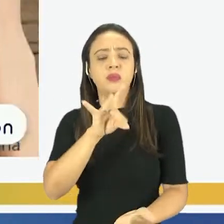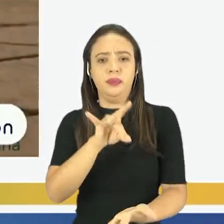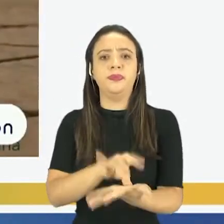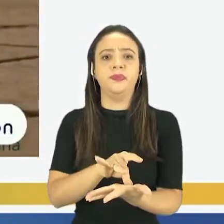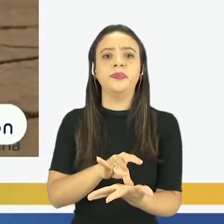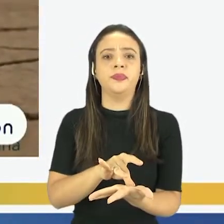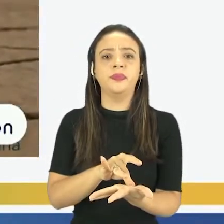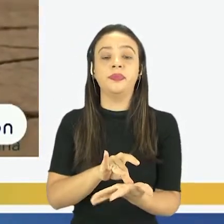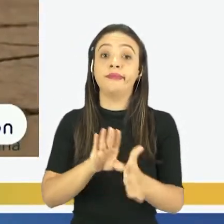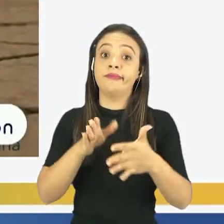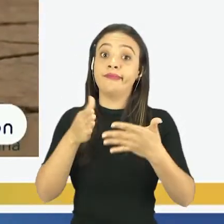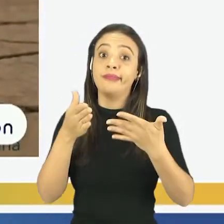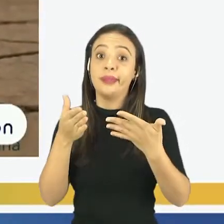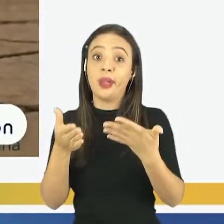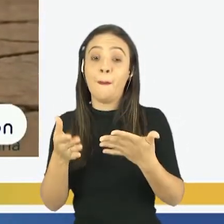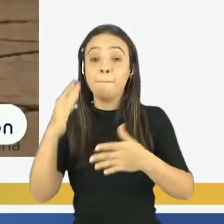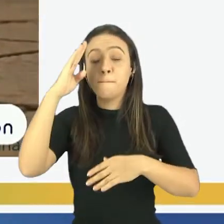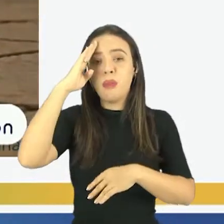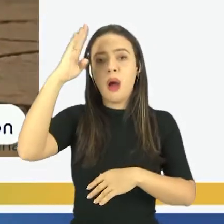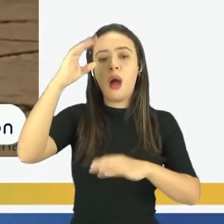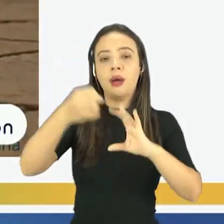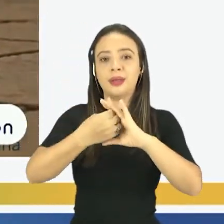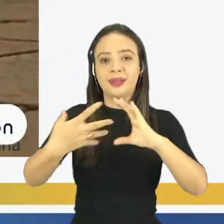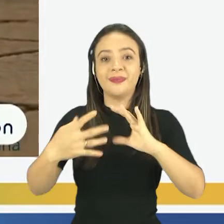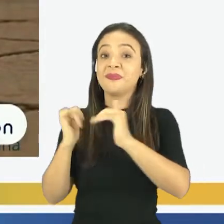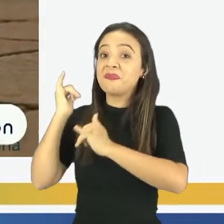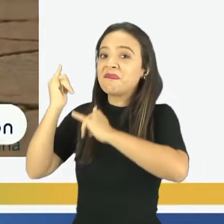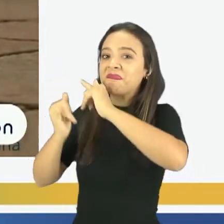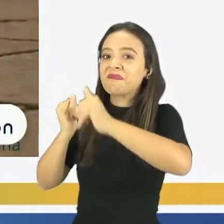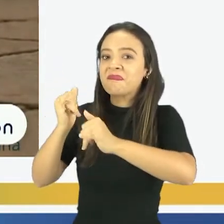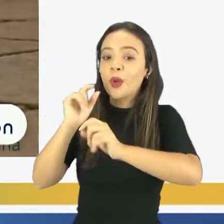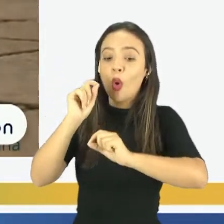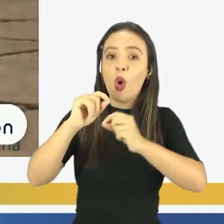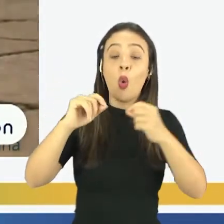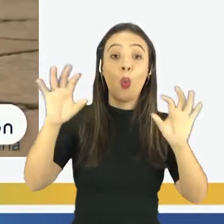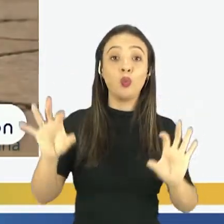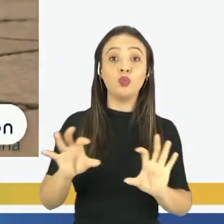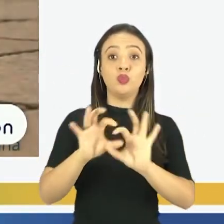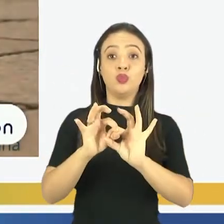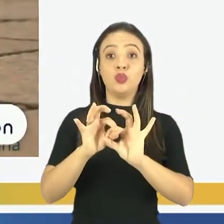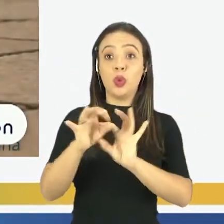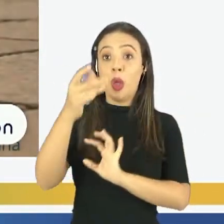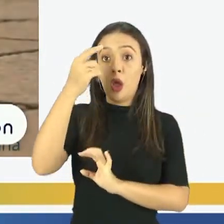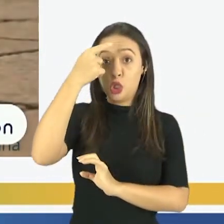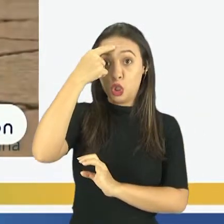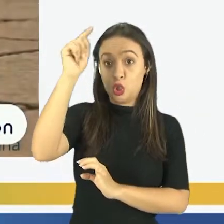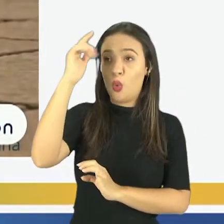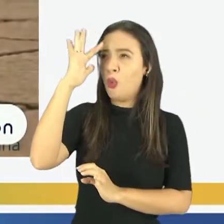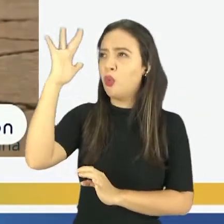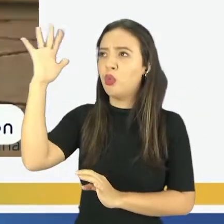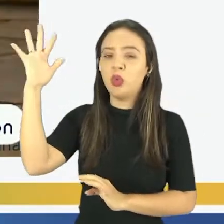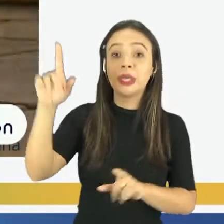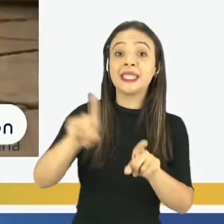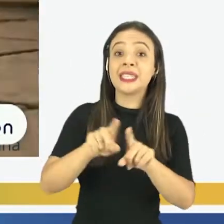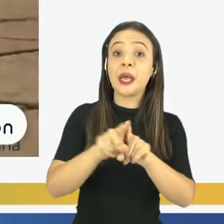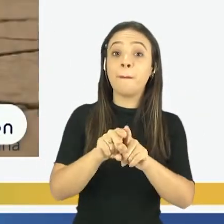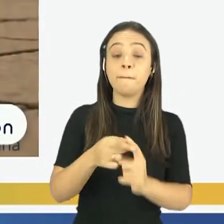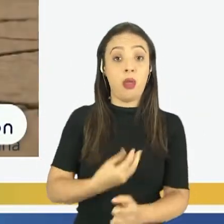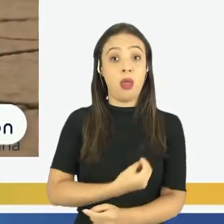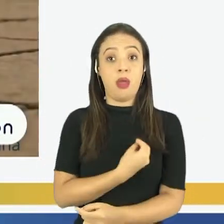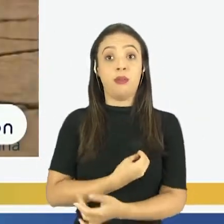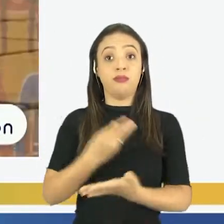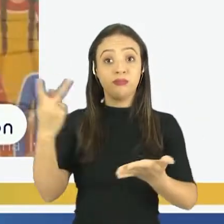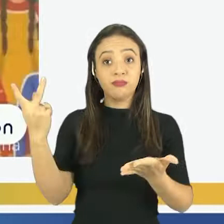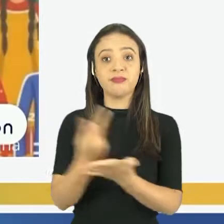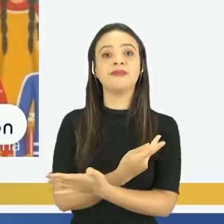realidade. Assim, a principal característica das lendas é a junção da fantasia com dados e fatos da